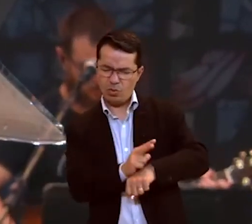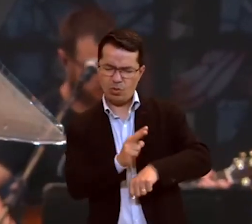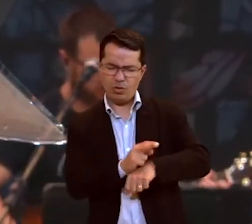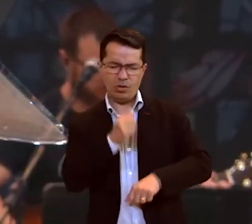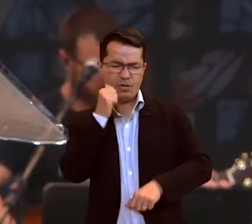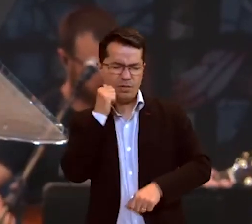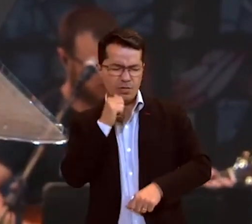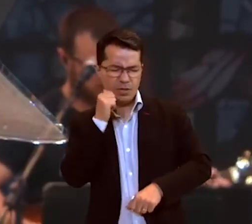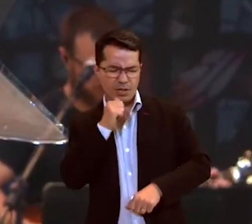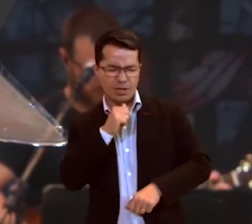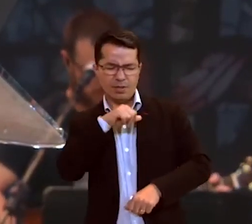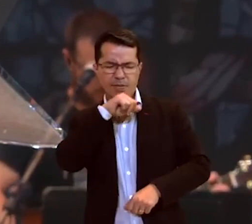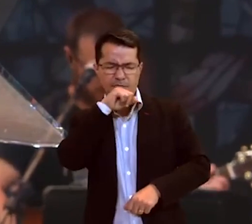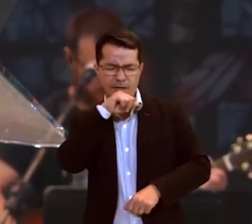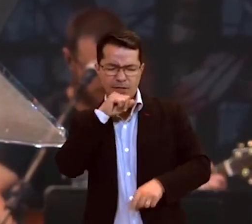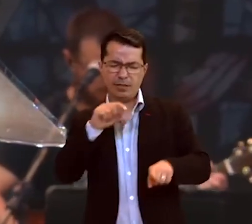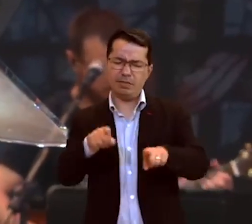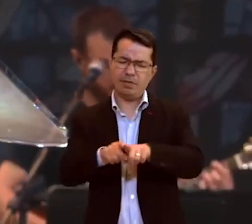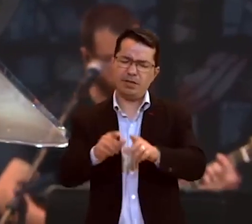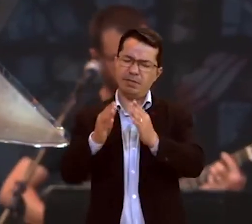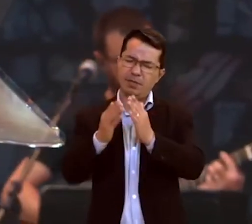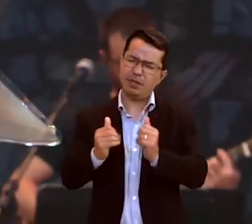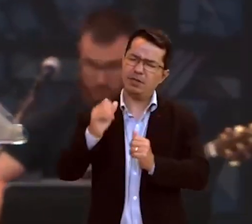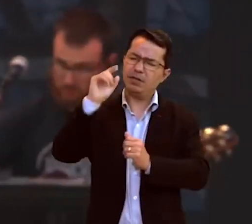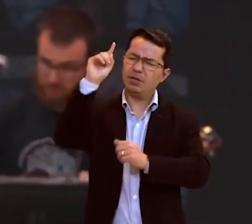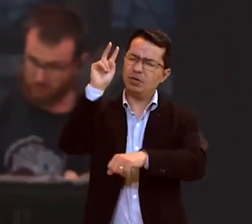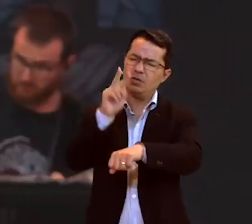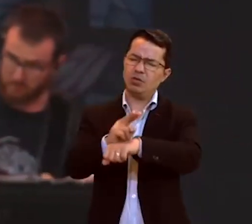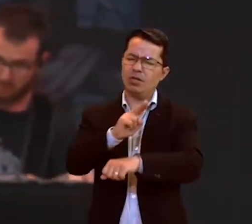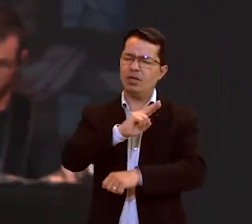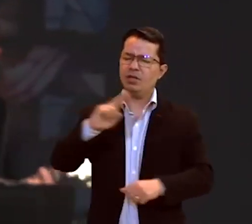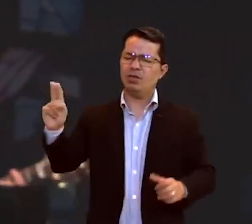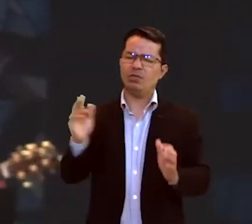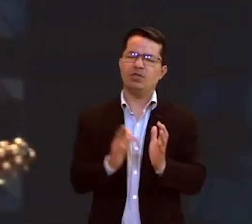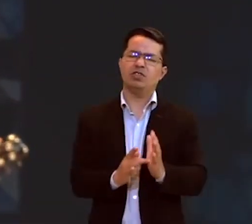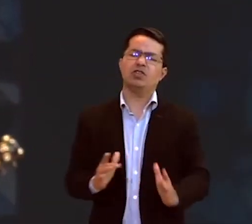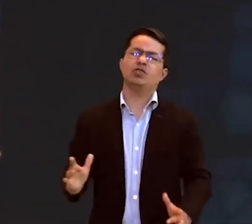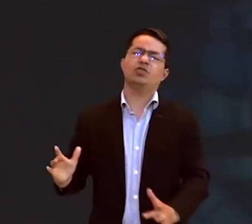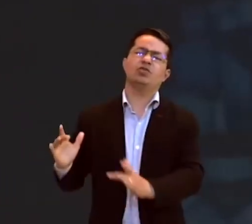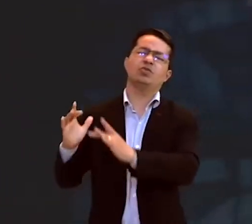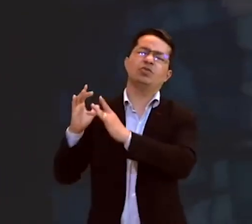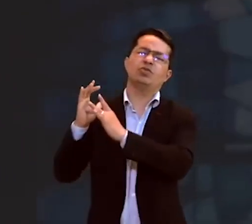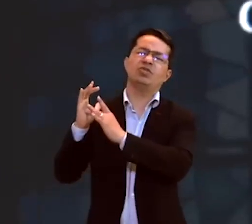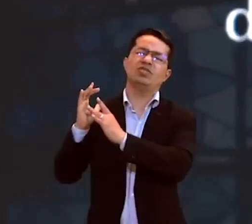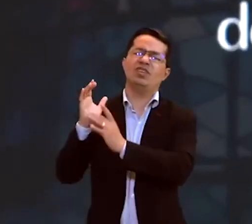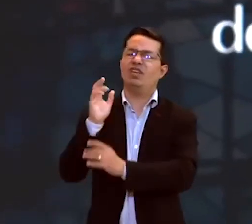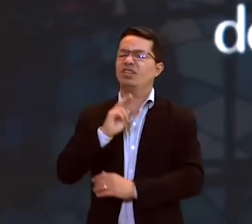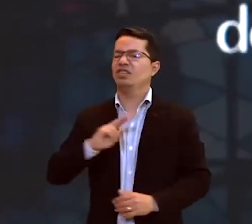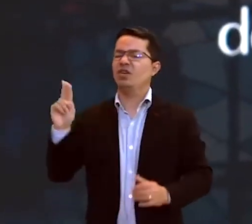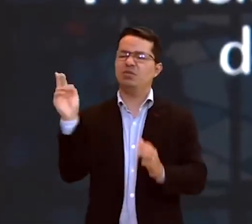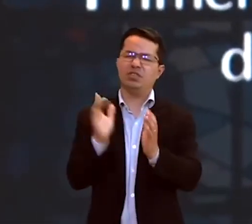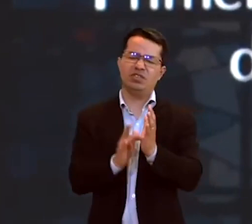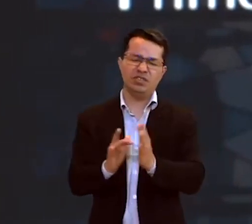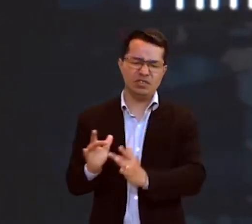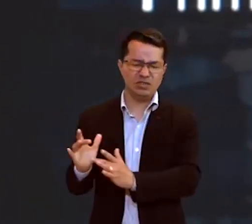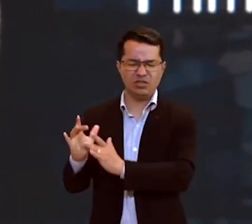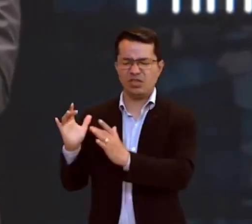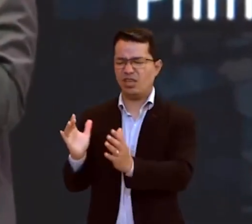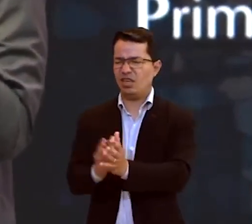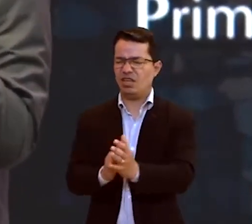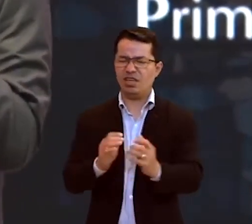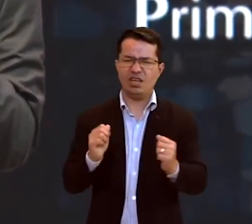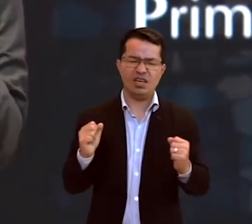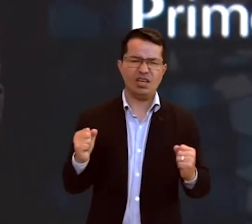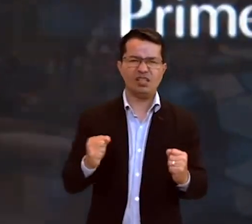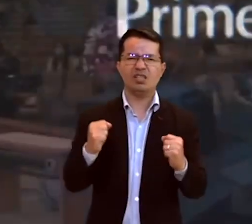É o que nós te pedimos, Deus. Faz a tua obra, Deus. Em nome de Jesus. Em nome de Jesus. Aleluia.